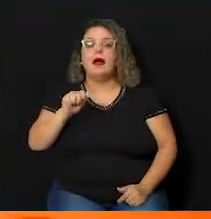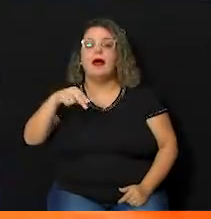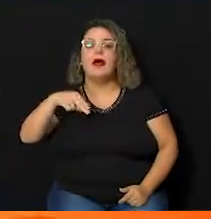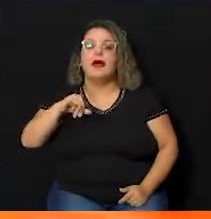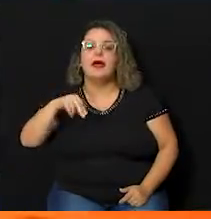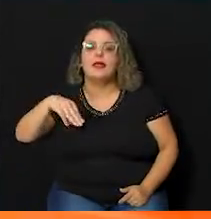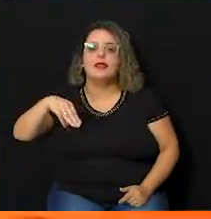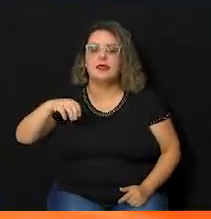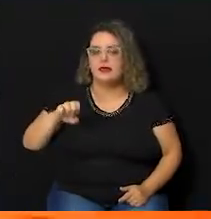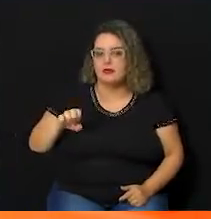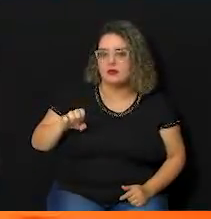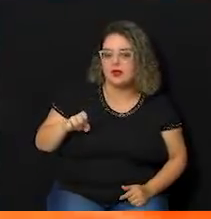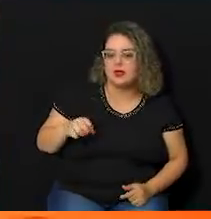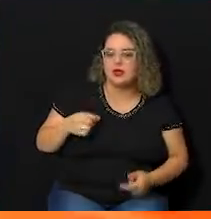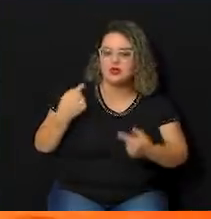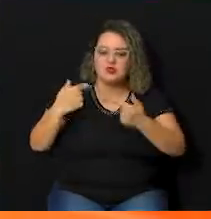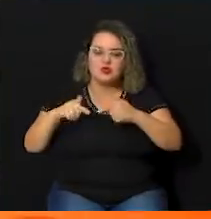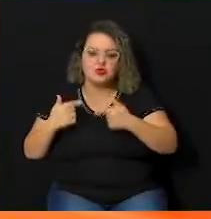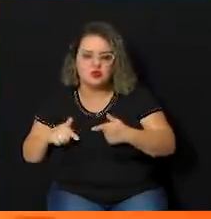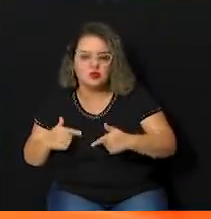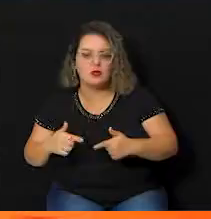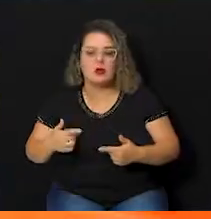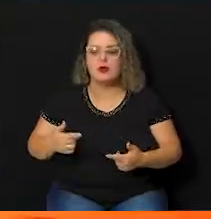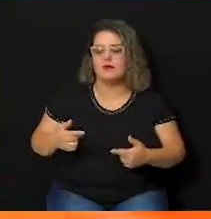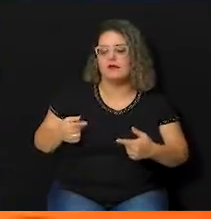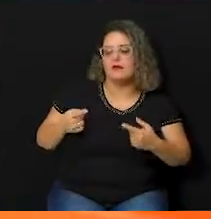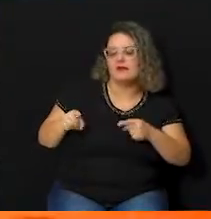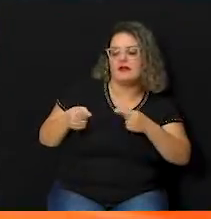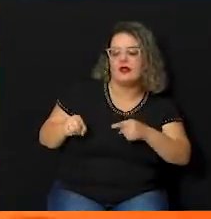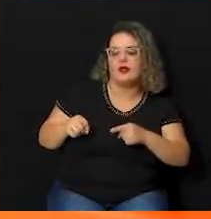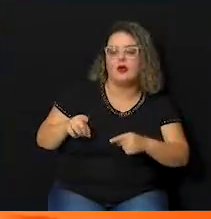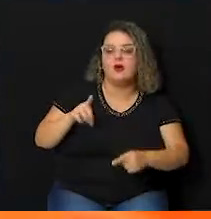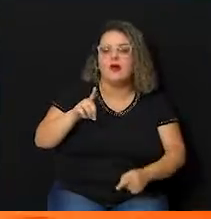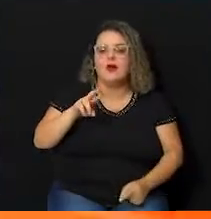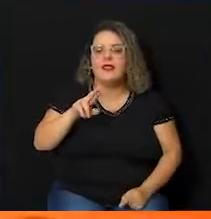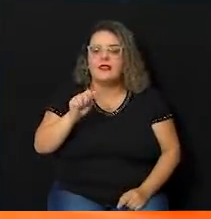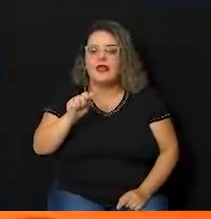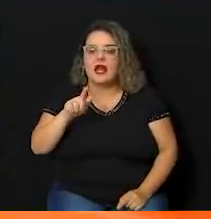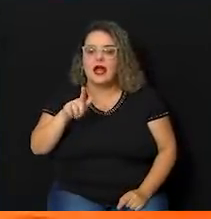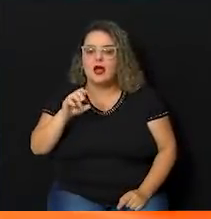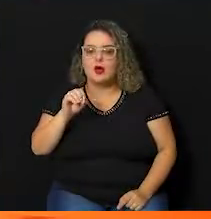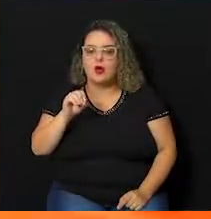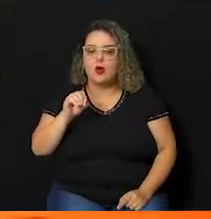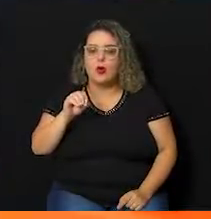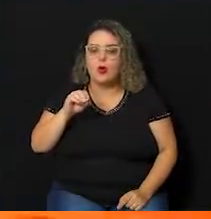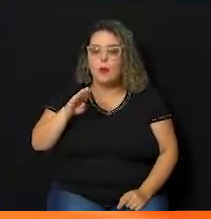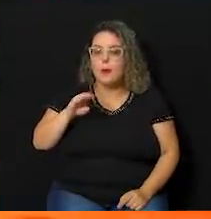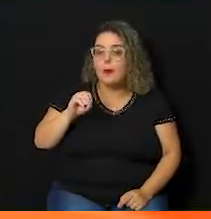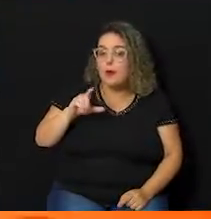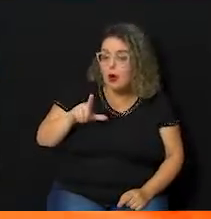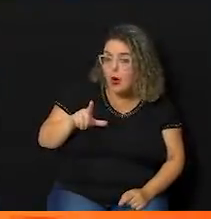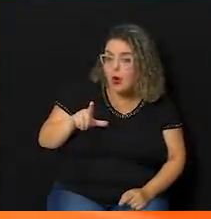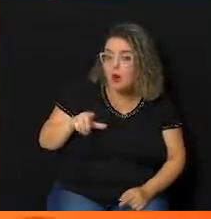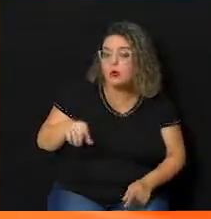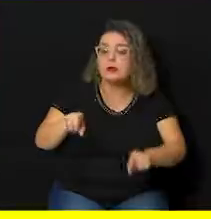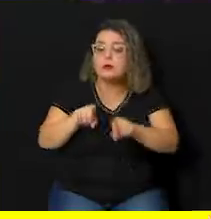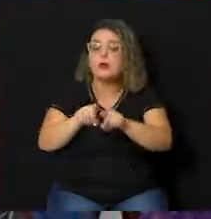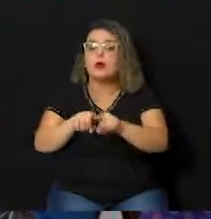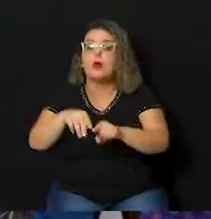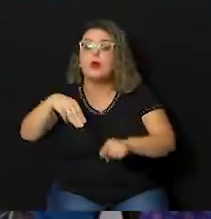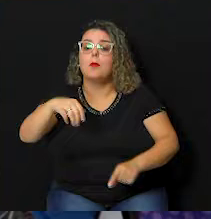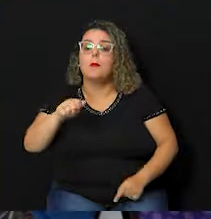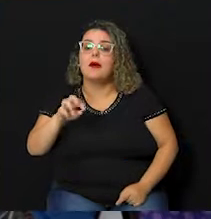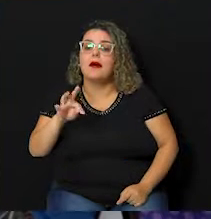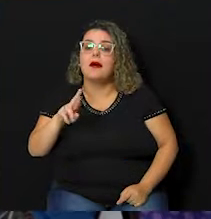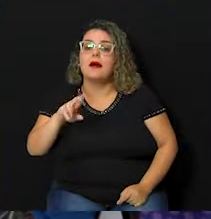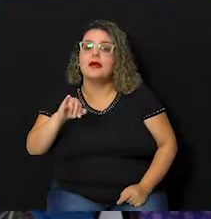Ball com Matrix, sabe, que era o que estava na época ali. Aí saiu o episódio 1 do Star Wars, então tem uma historinha que é o pessoal do Star Wars, do